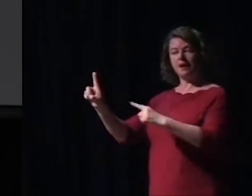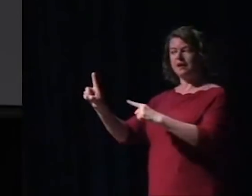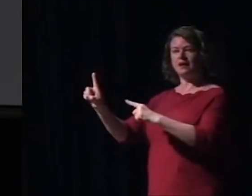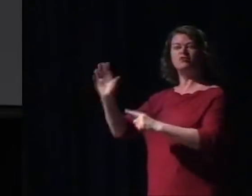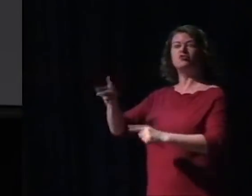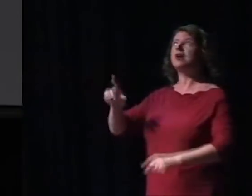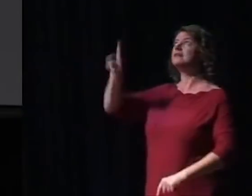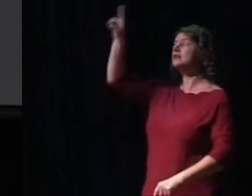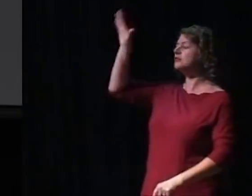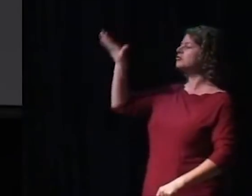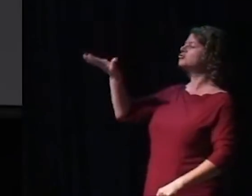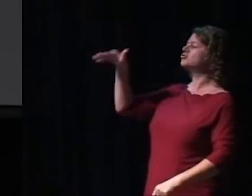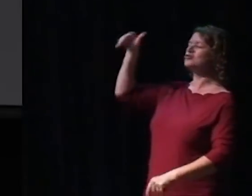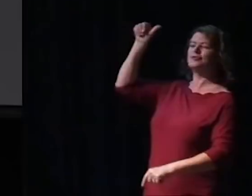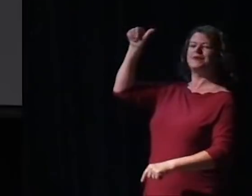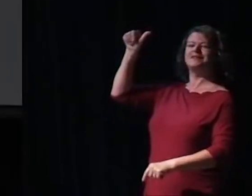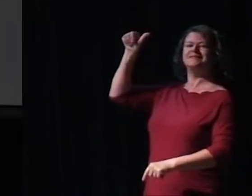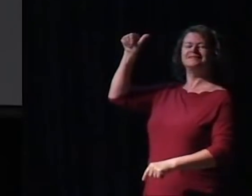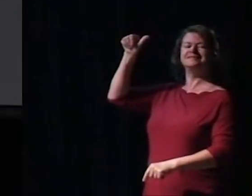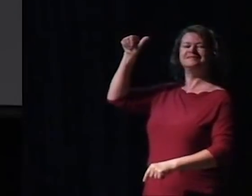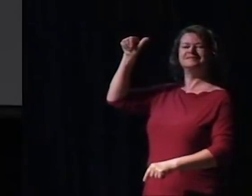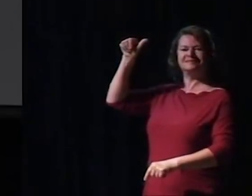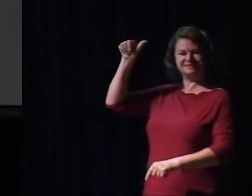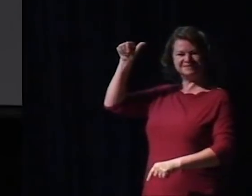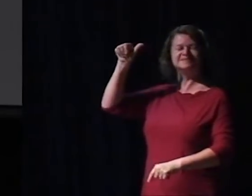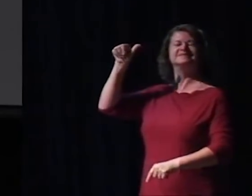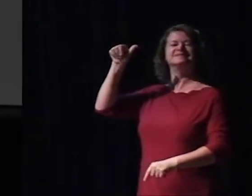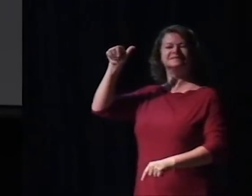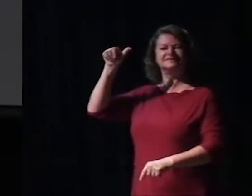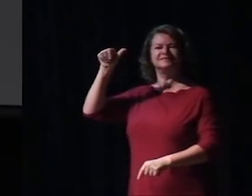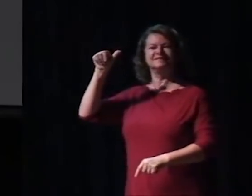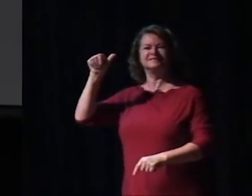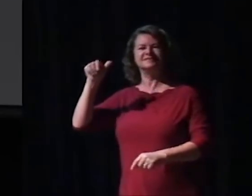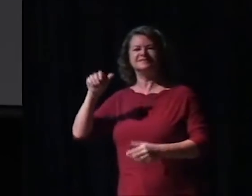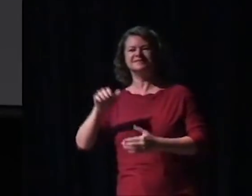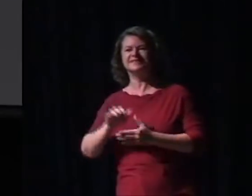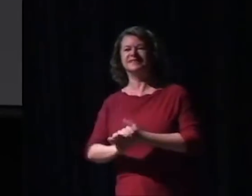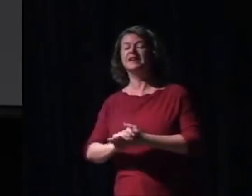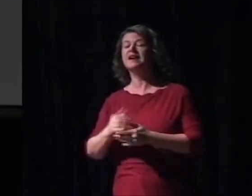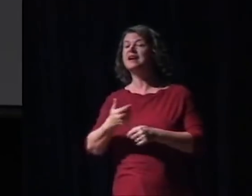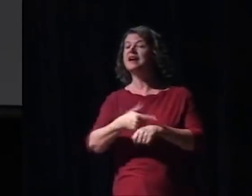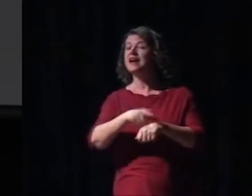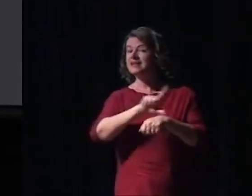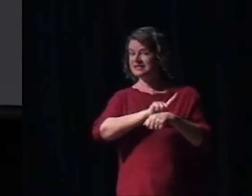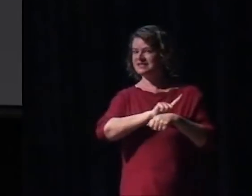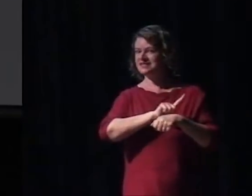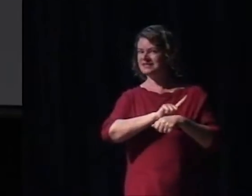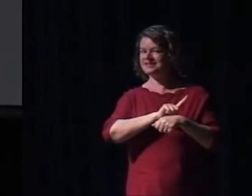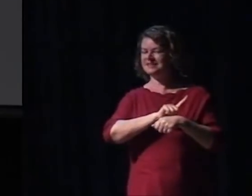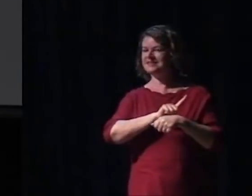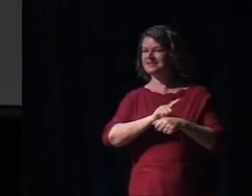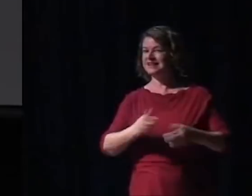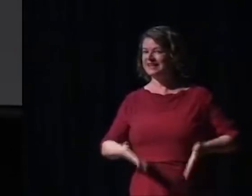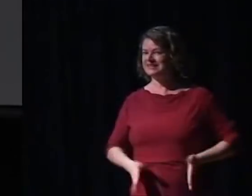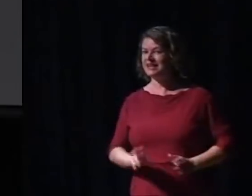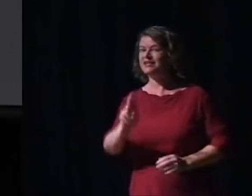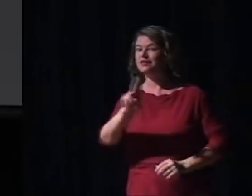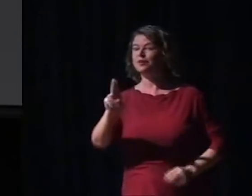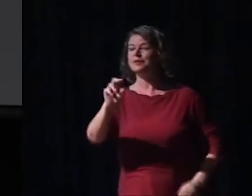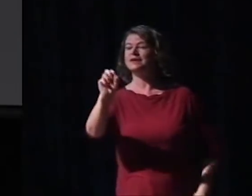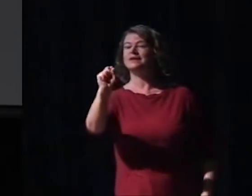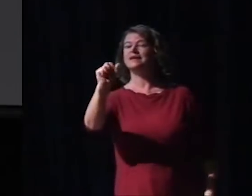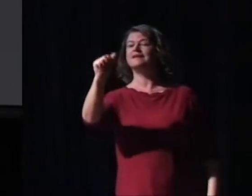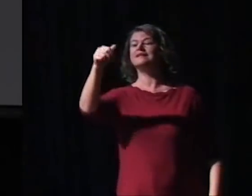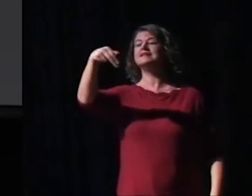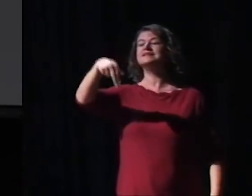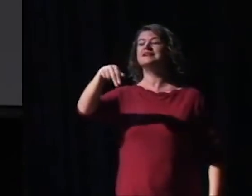foi no ventre, não. Foi vocacionado antes de ser concebido. Seu nome é Sansão.